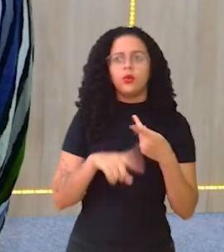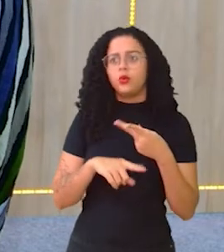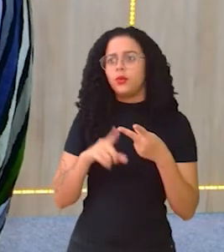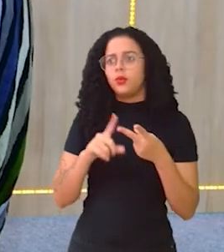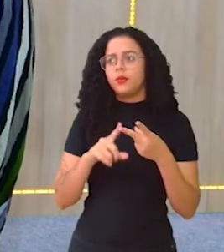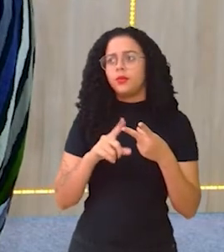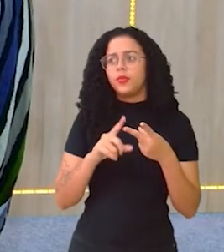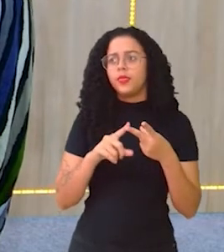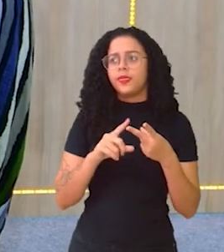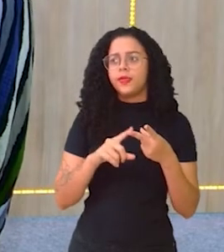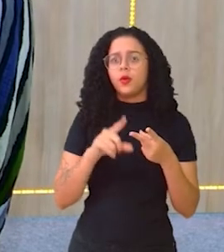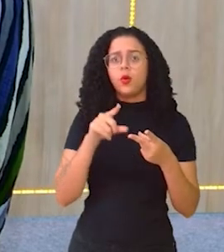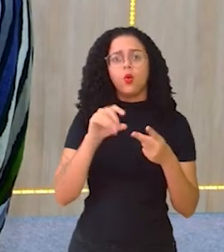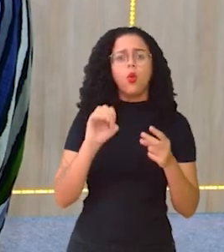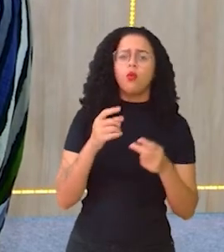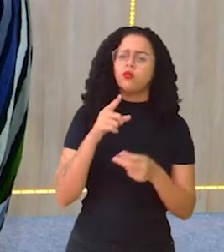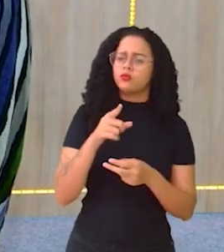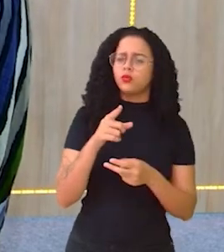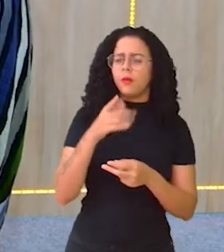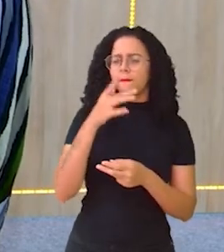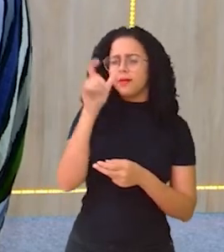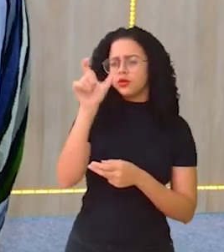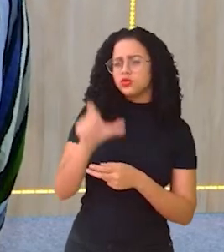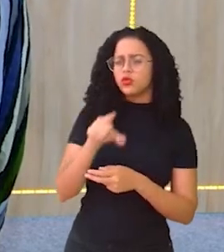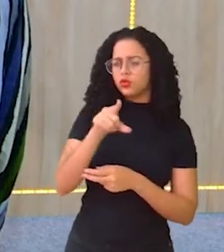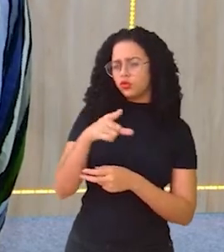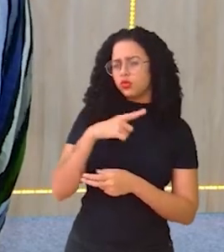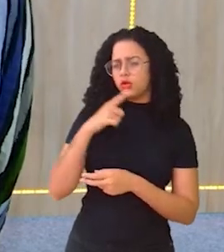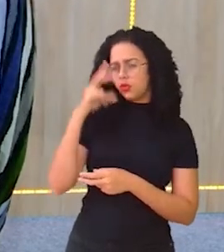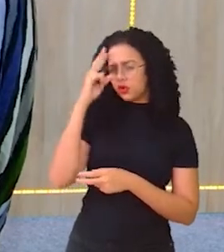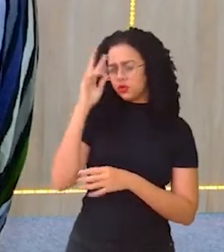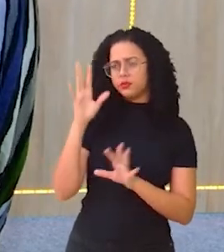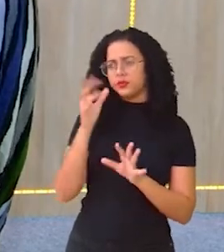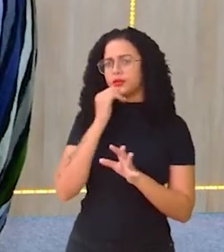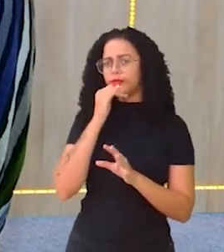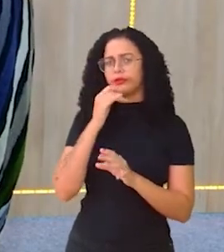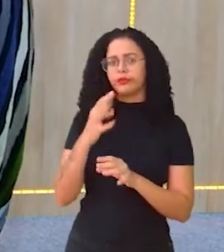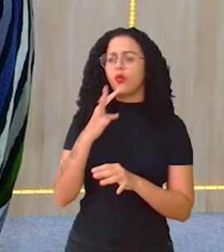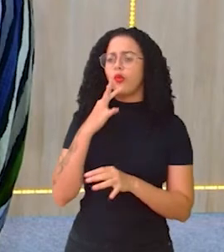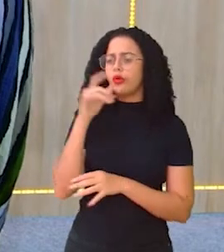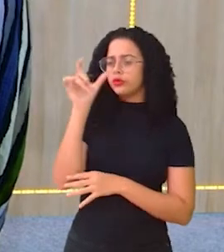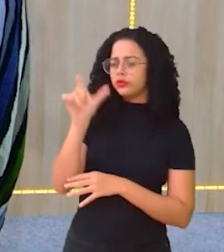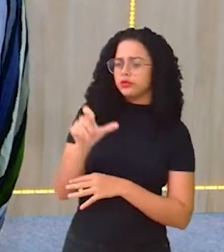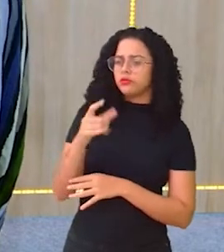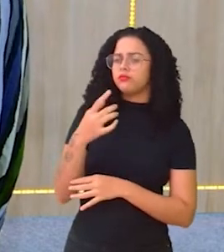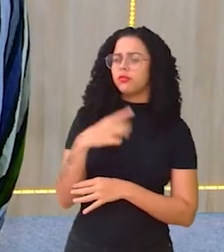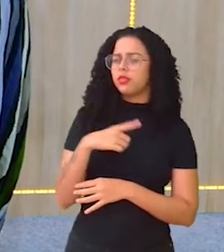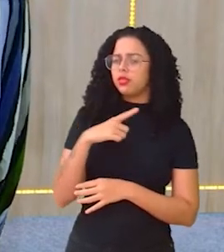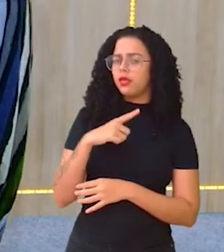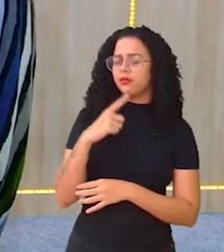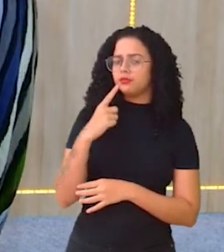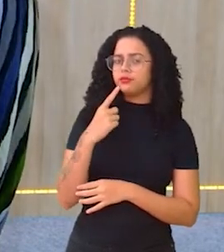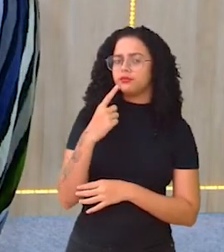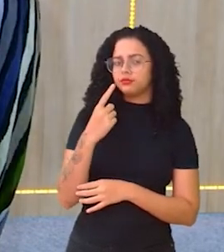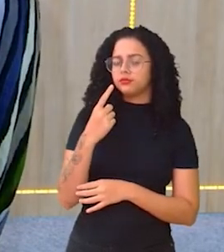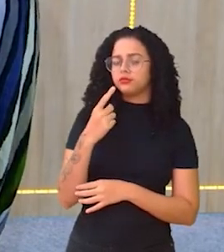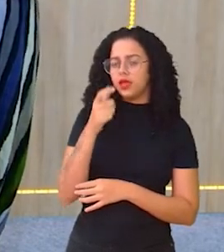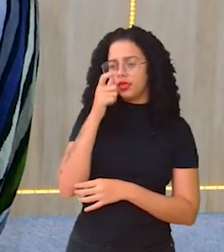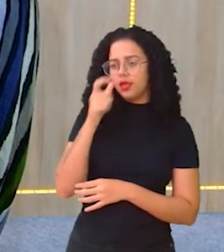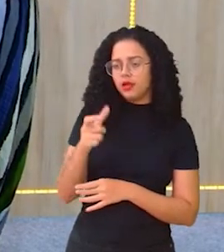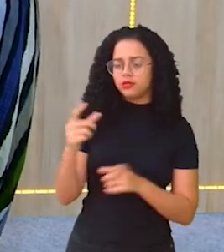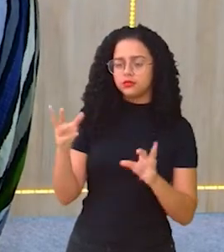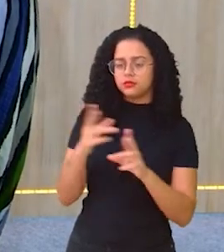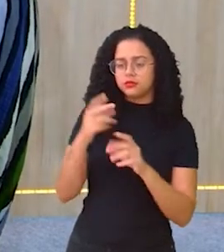como alguém que você já tem uma história. De repente você conheceu alguém, se interessou sexualmente por aquela pessoa e a pessoa se interessou por